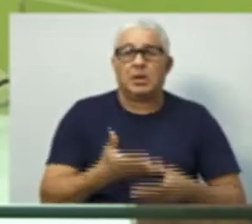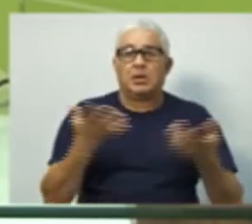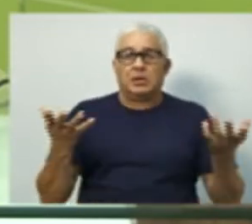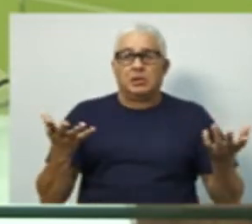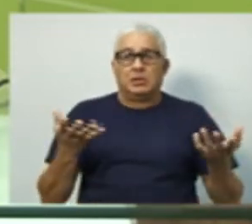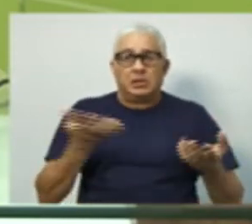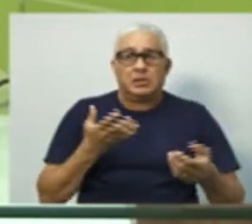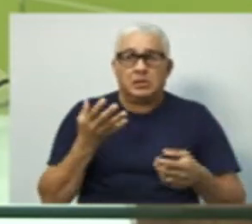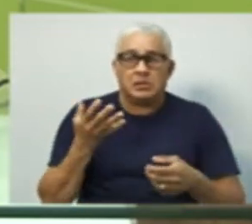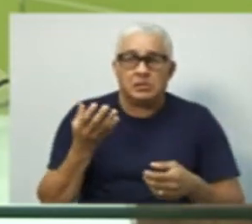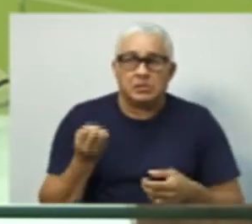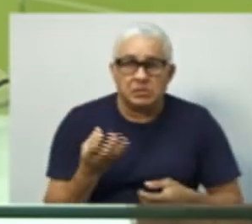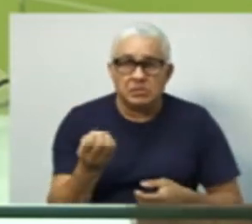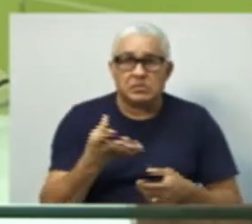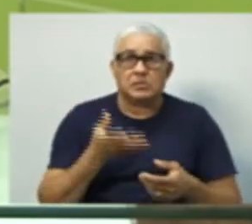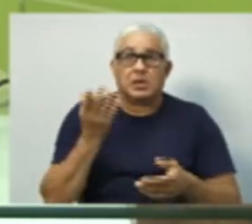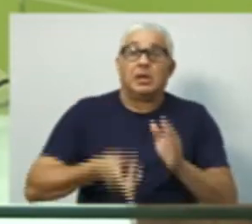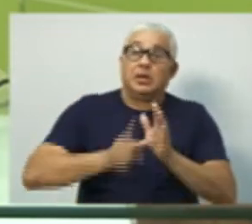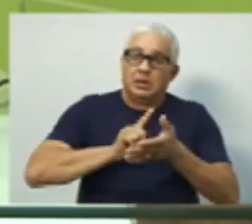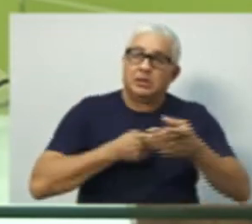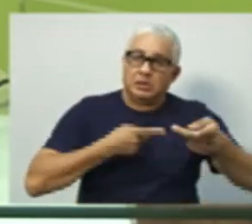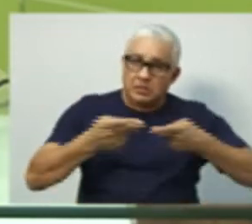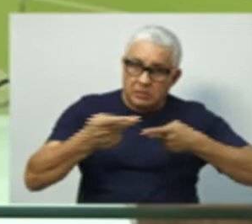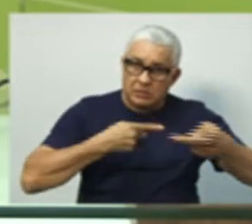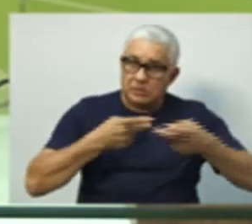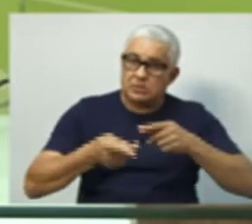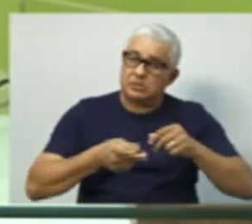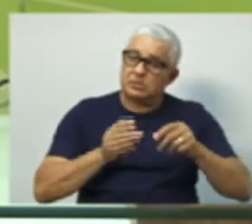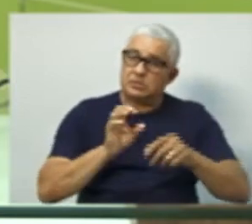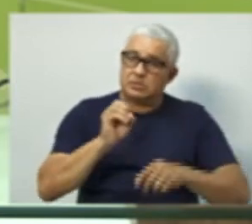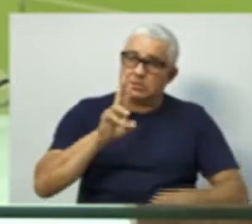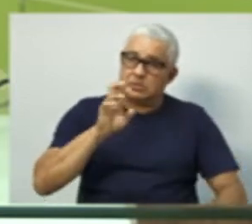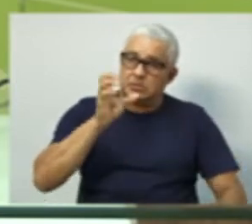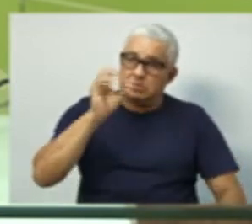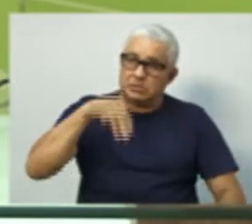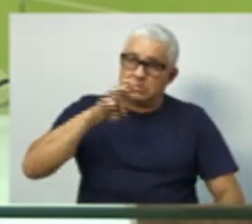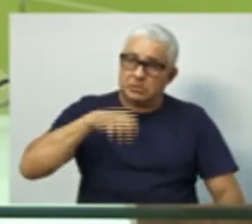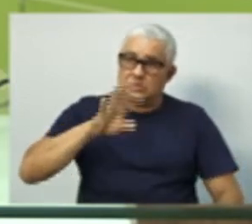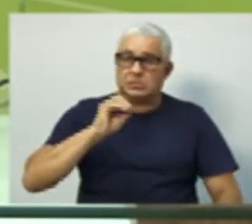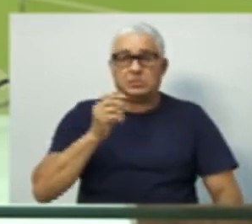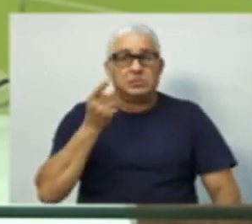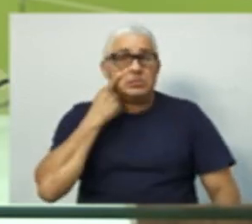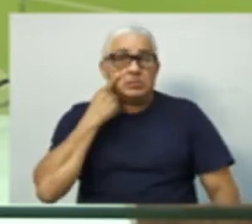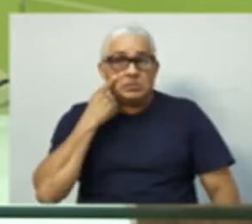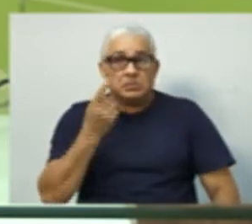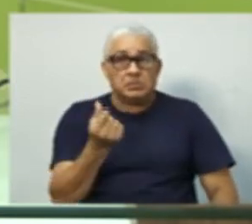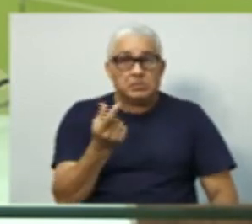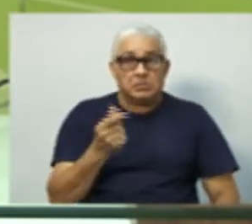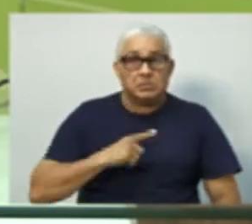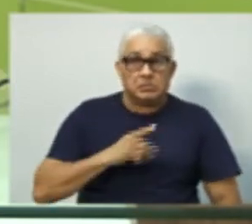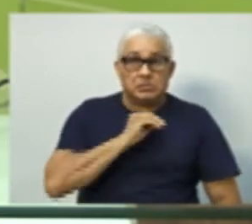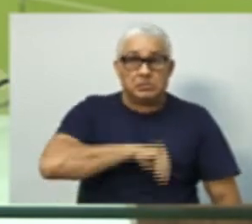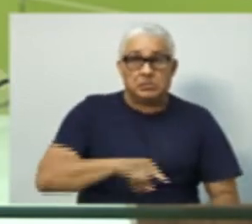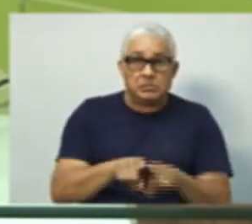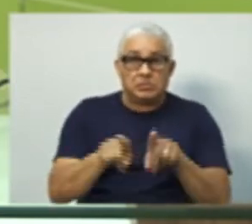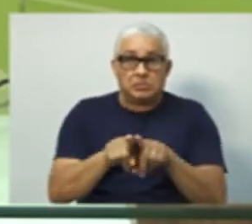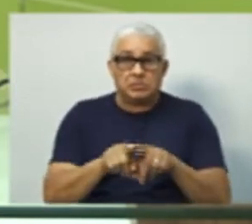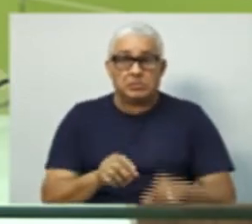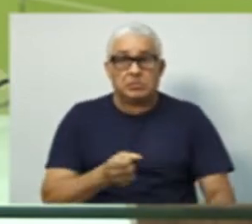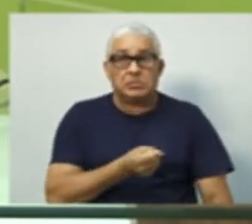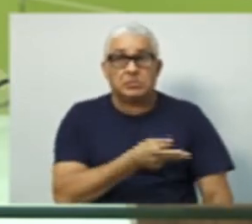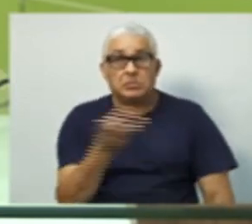determinada empresa apresentou essas vendas no período passado e queria fazer a previsão para o segundo semestre, adotando a média